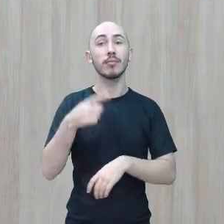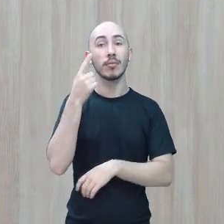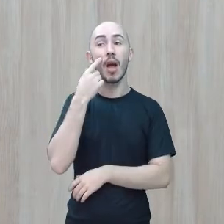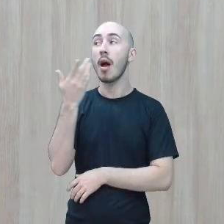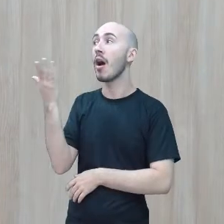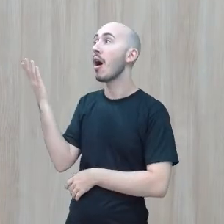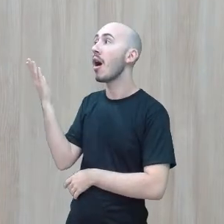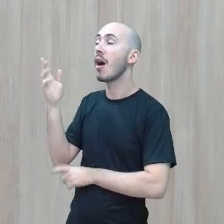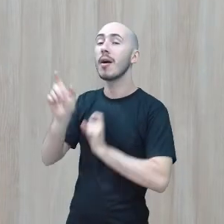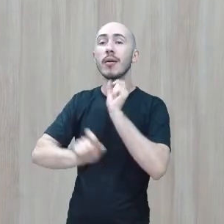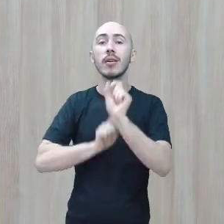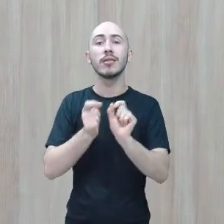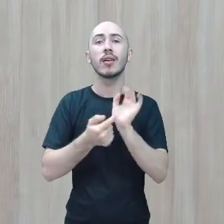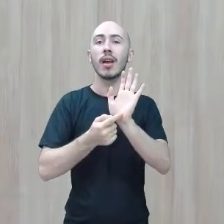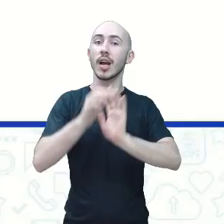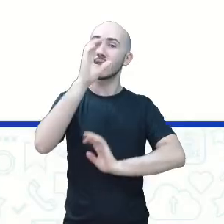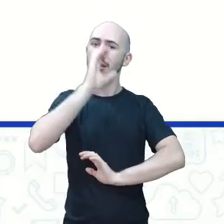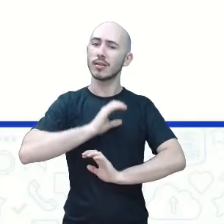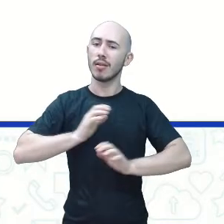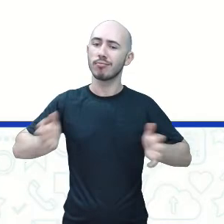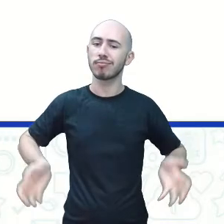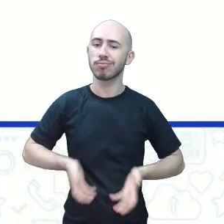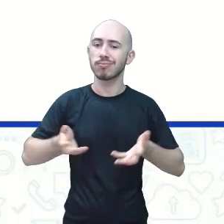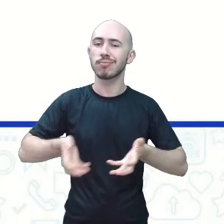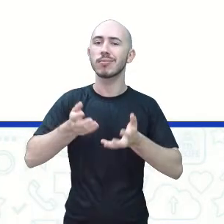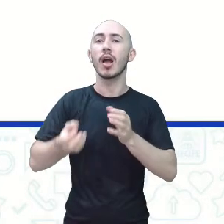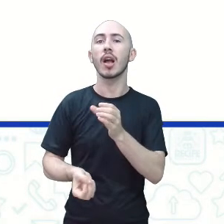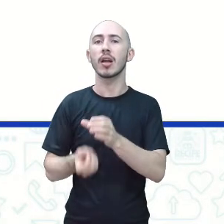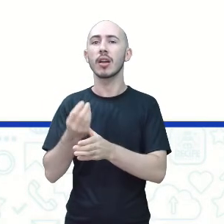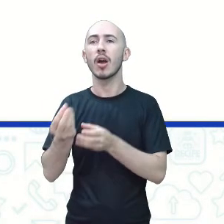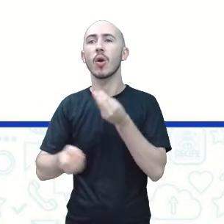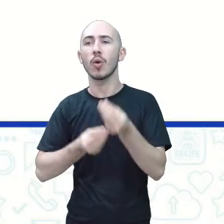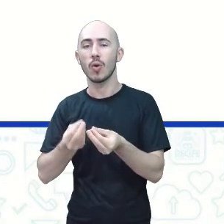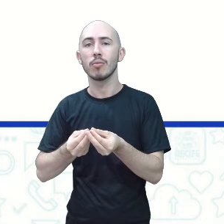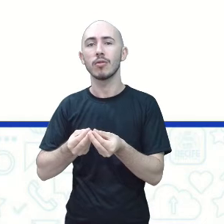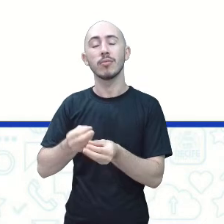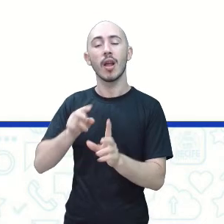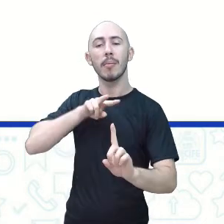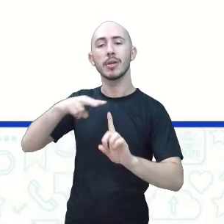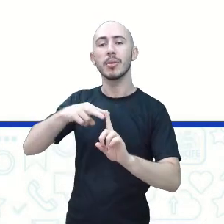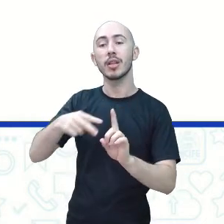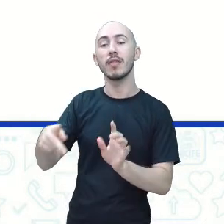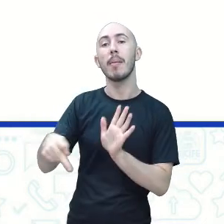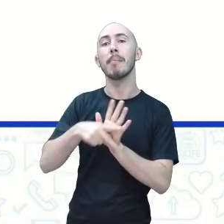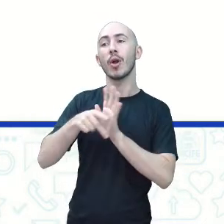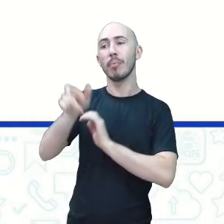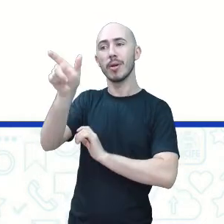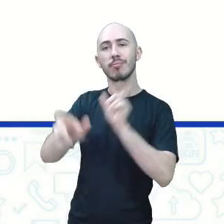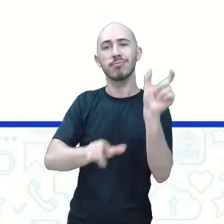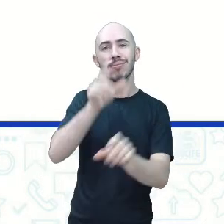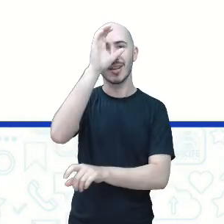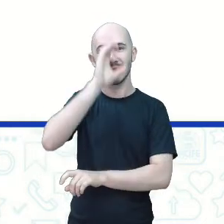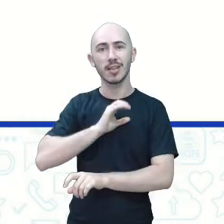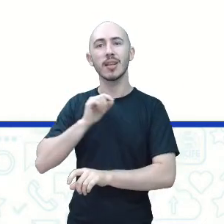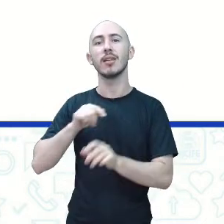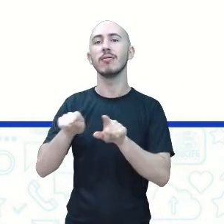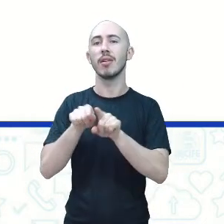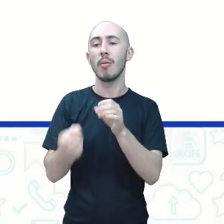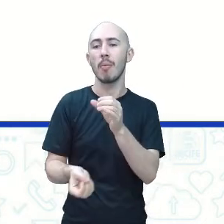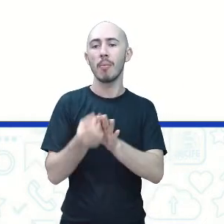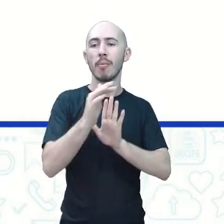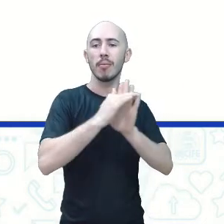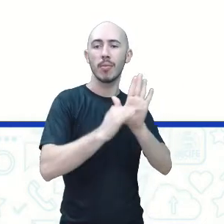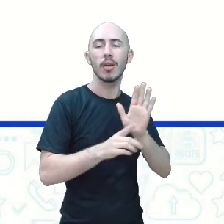trago, né, que a cidadania se constrói a partir da perspectiva do cidadão, cidadã, e o plano diretor participativo